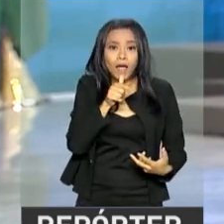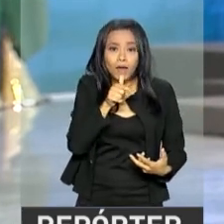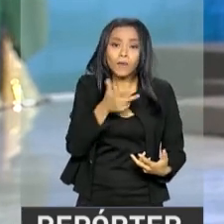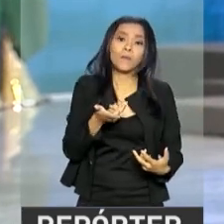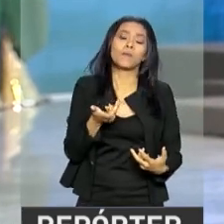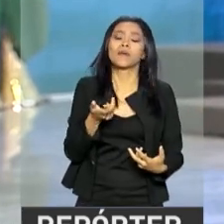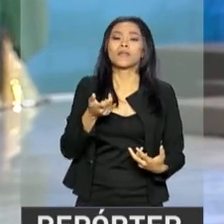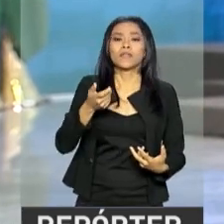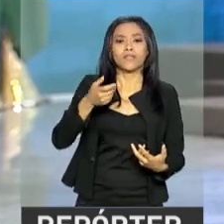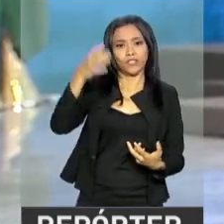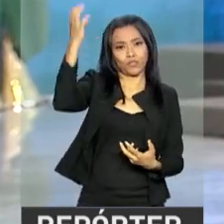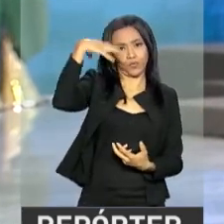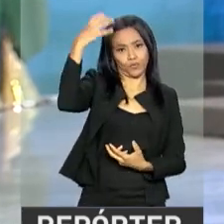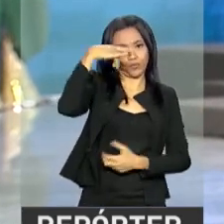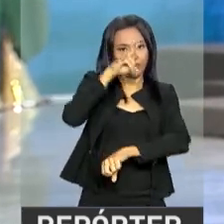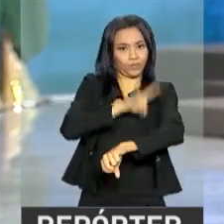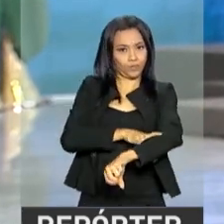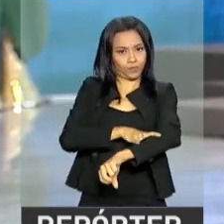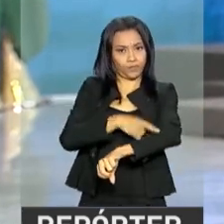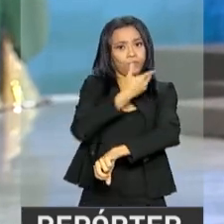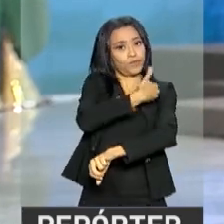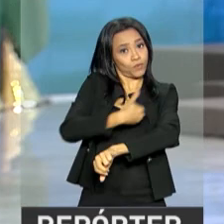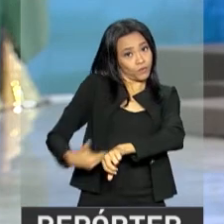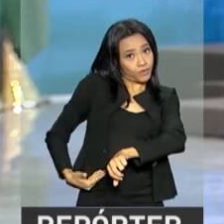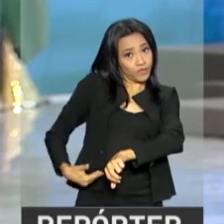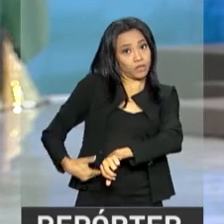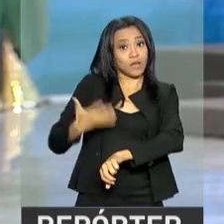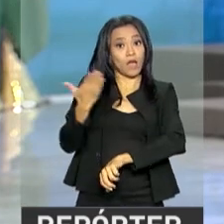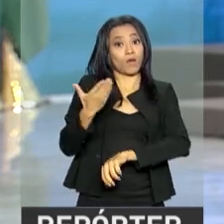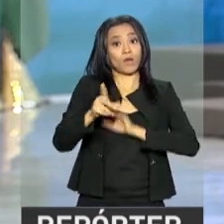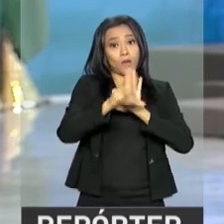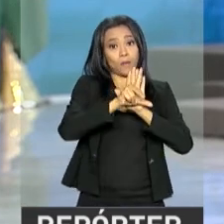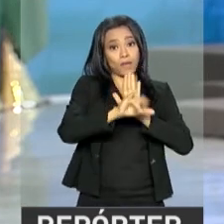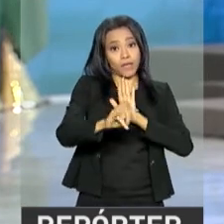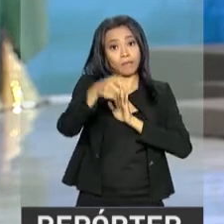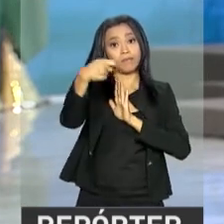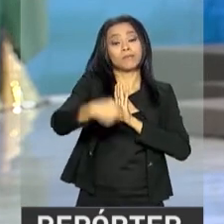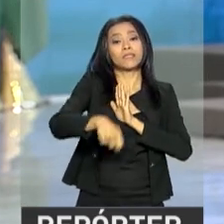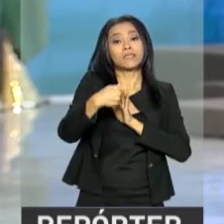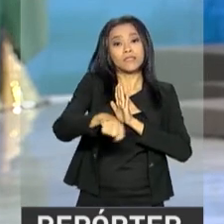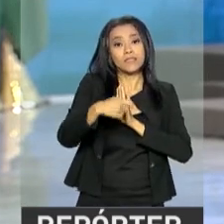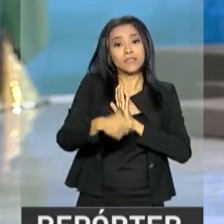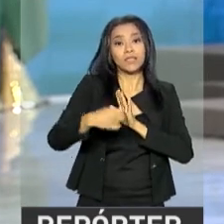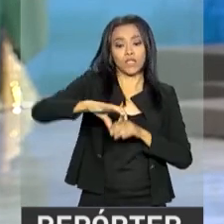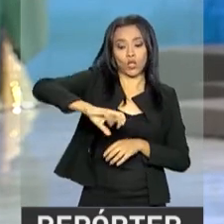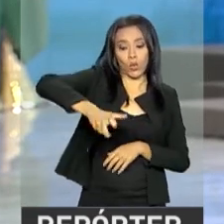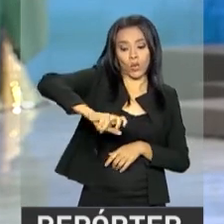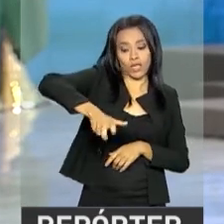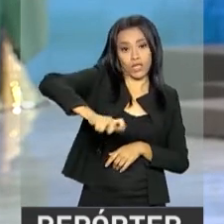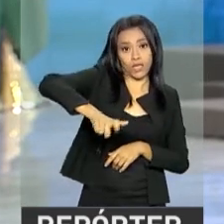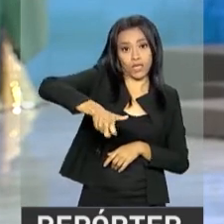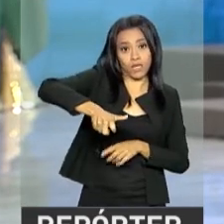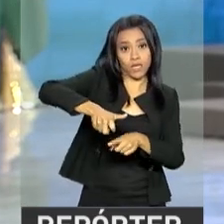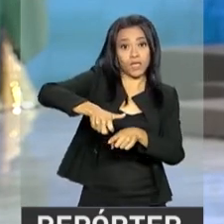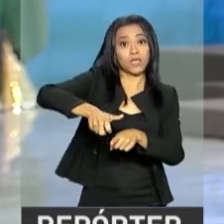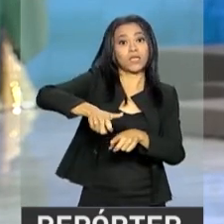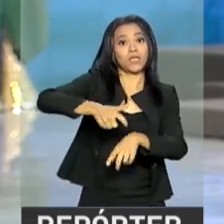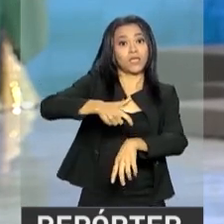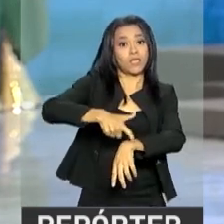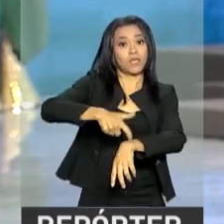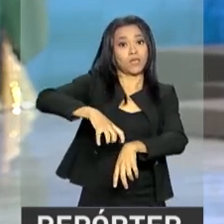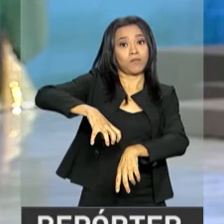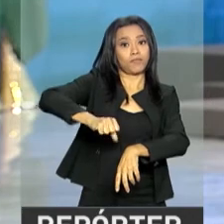públicos agora com a lei é obrigatória a instalação por exemplo de torneiras com dispositivo de